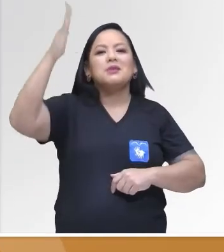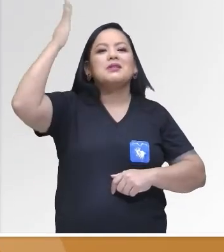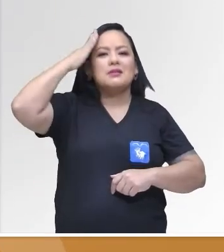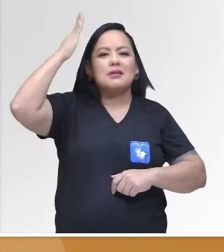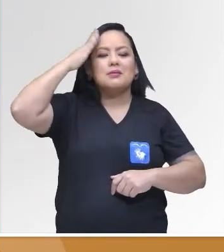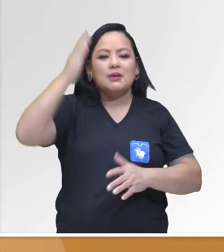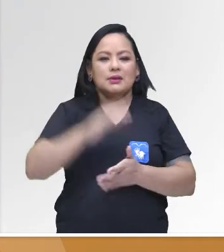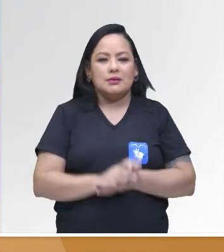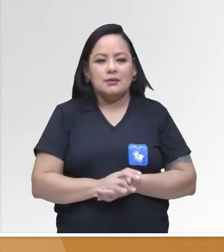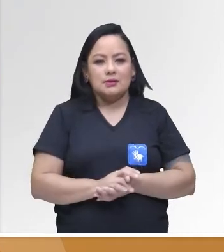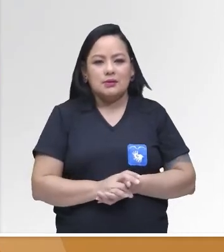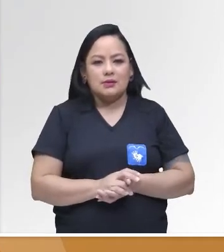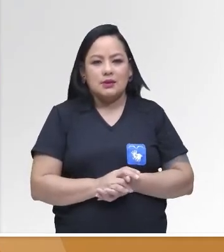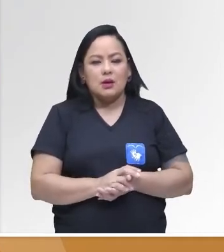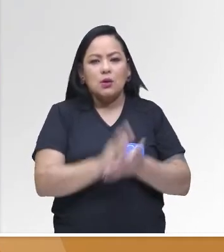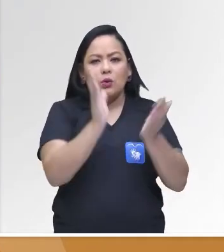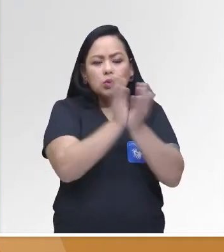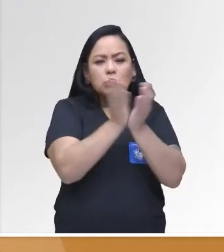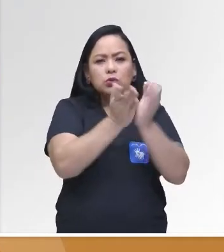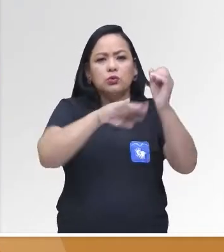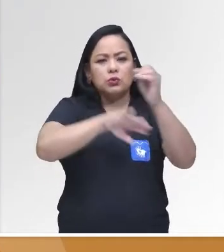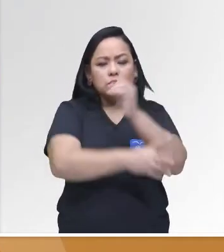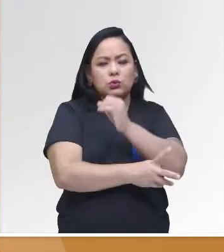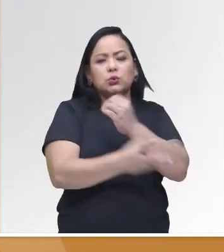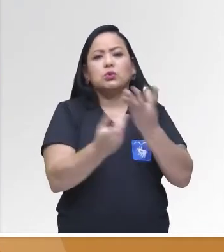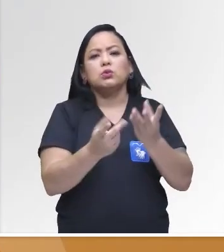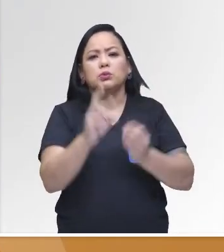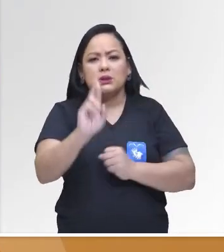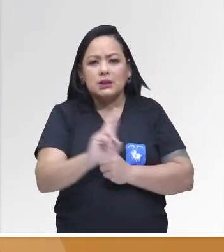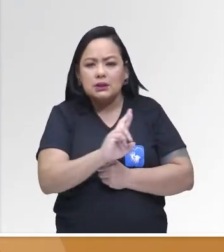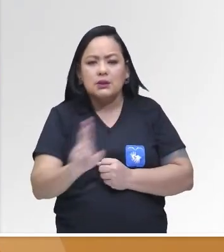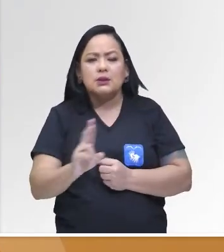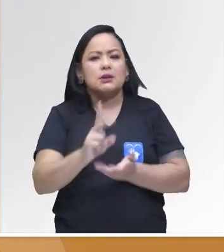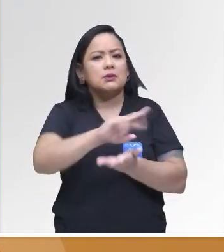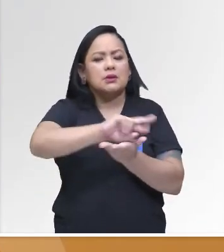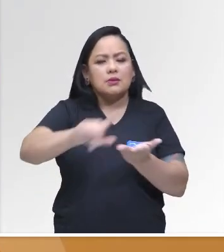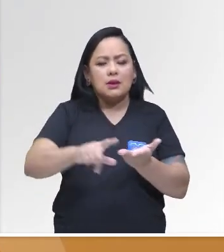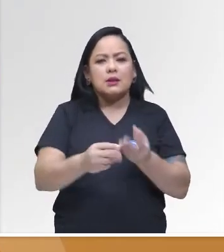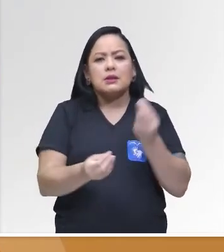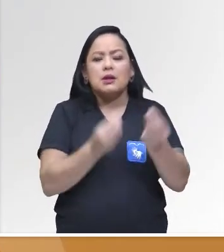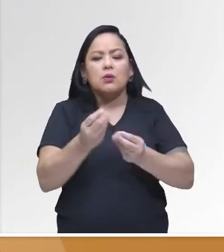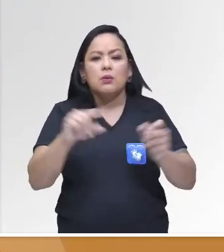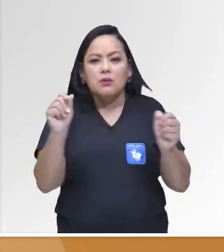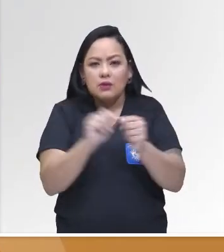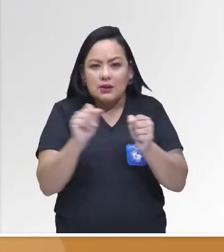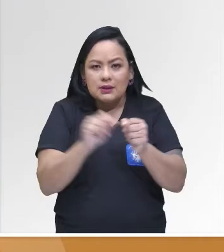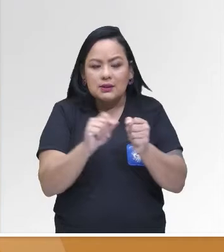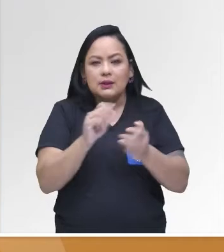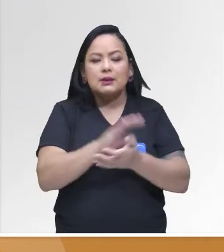O patrimônio cultural imaterial são práticas,